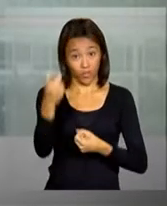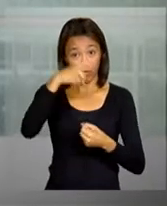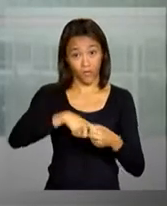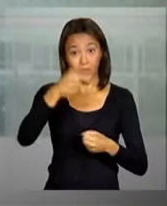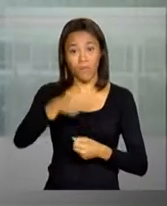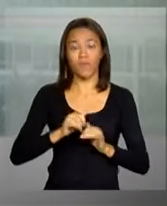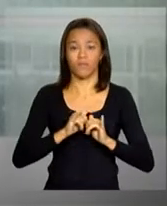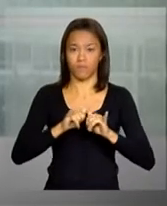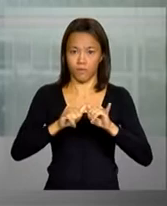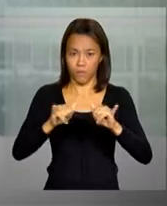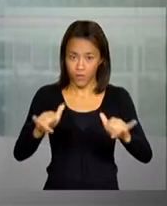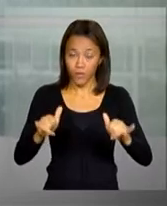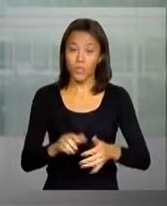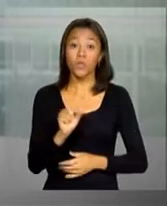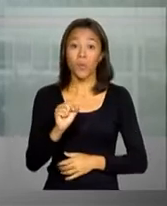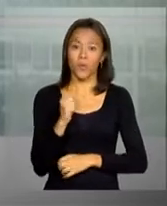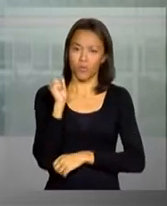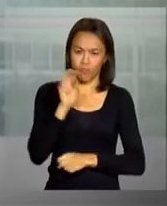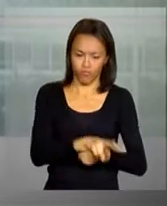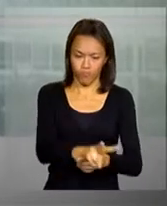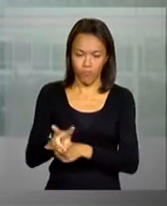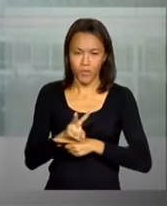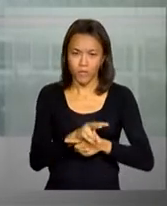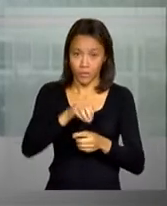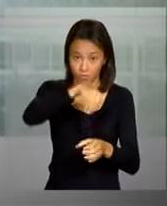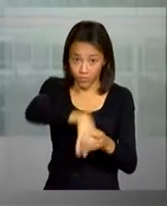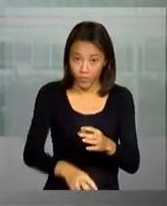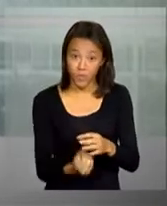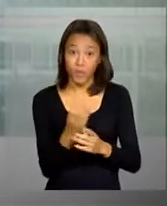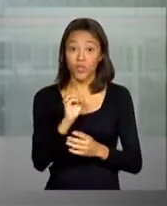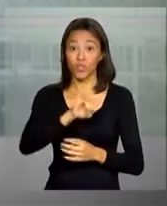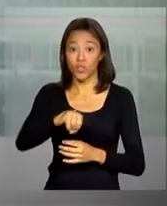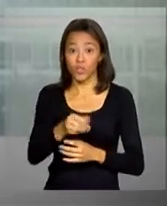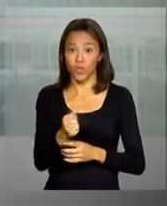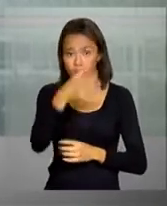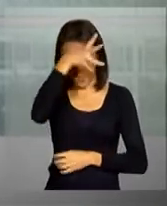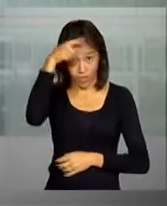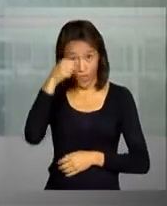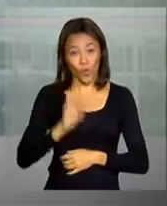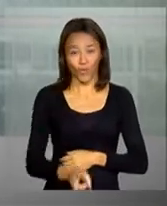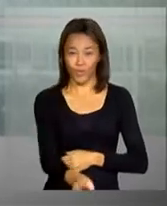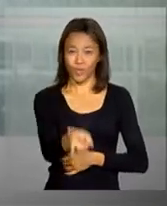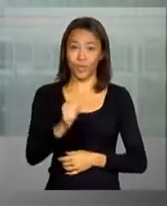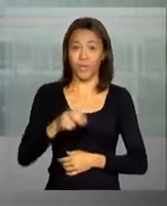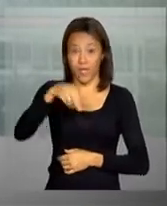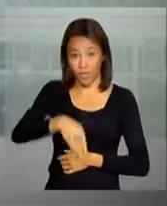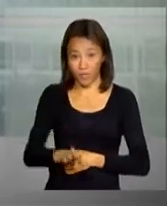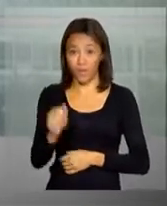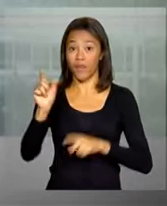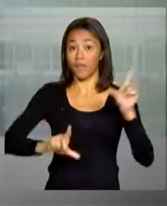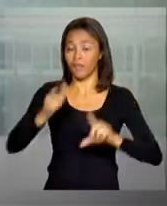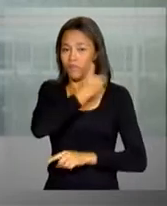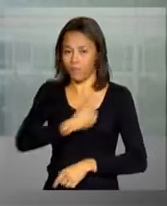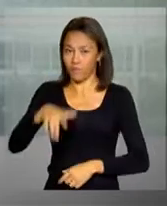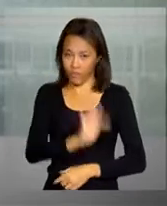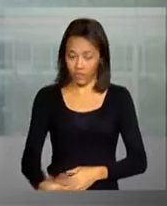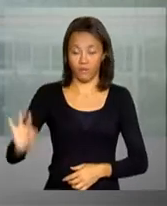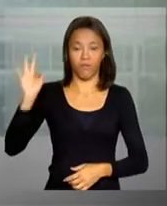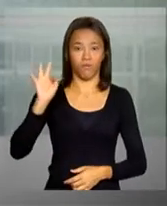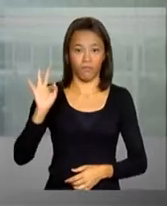volta com outras informações sobre o monitoramento do plantil de soja na Amazônia Continue com a gente NBR a TV do